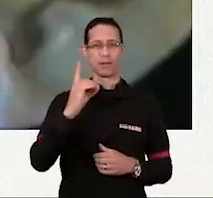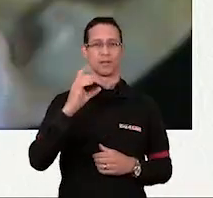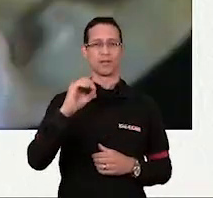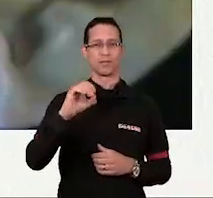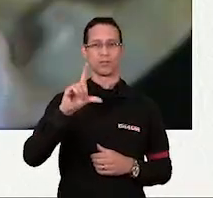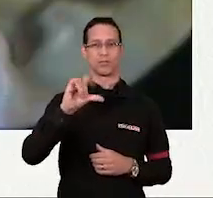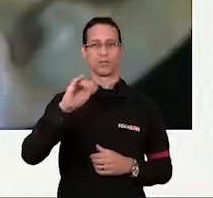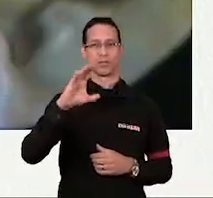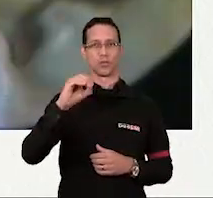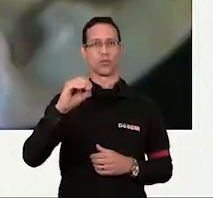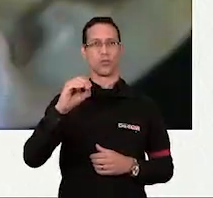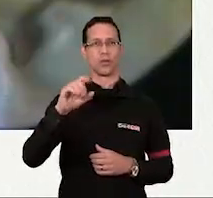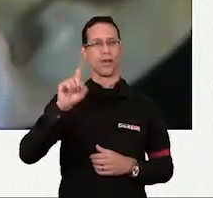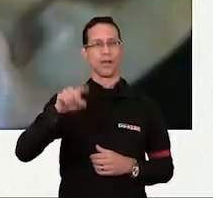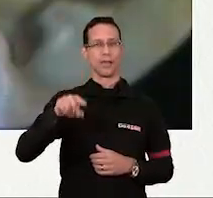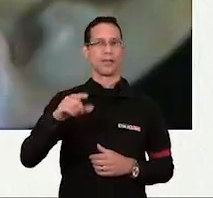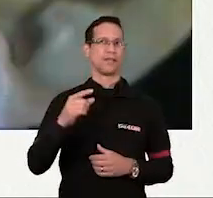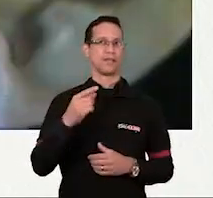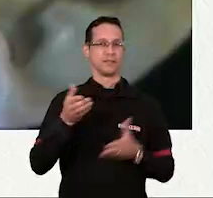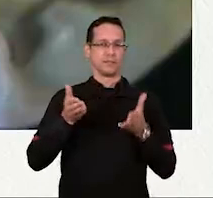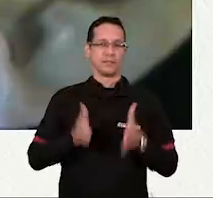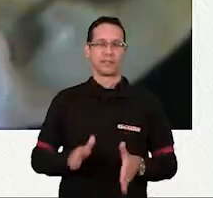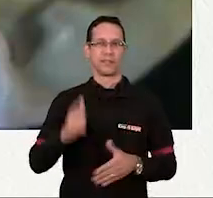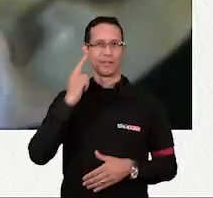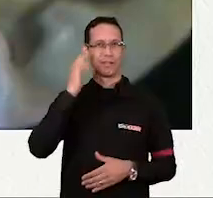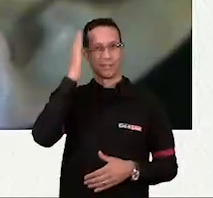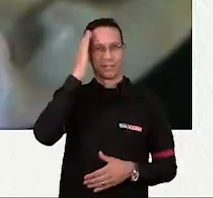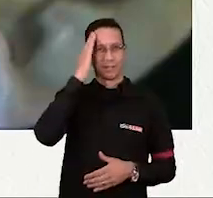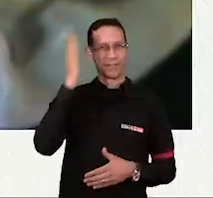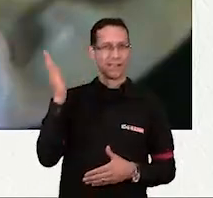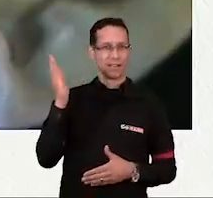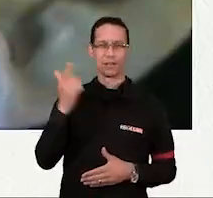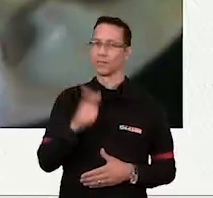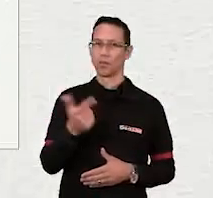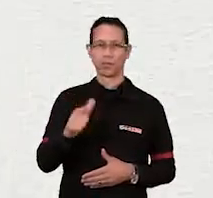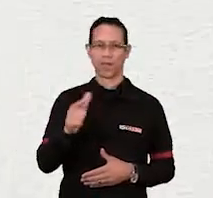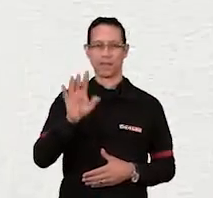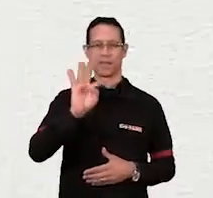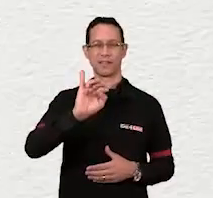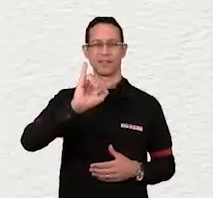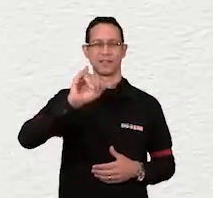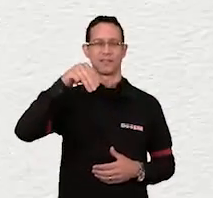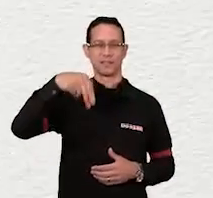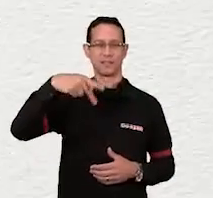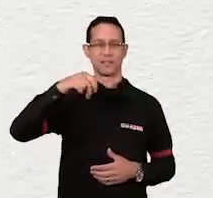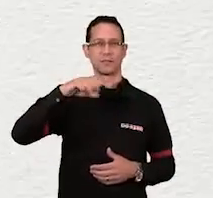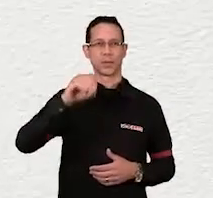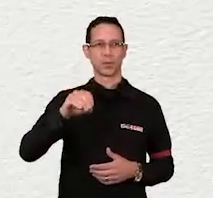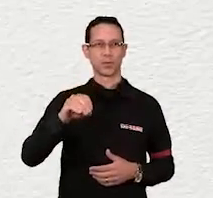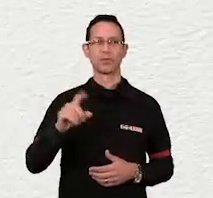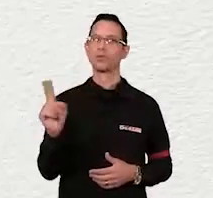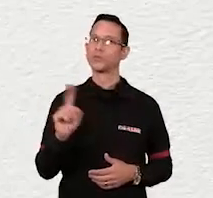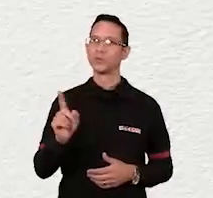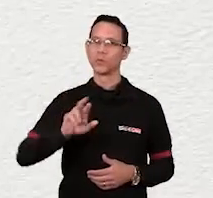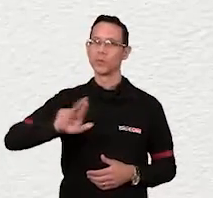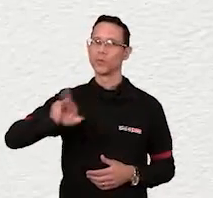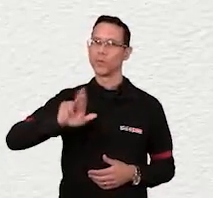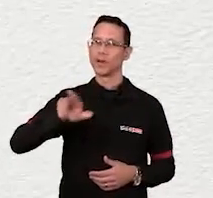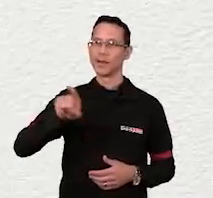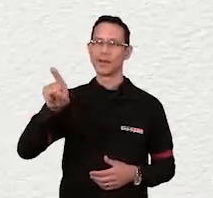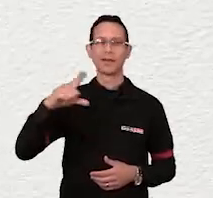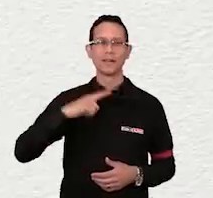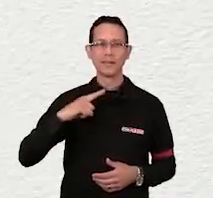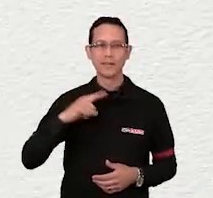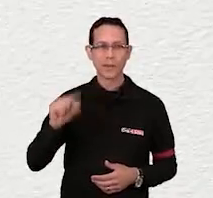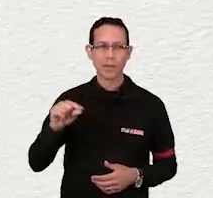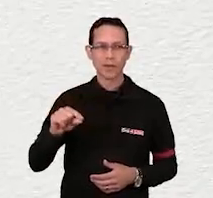ele não tinha tímpano, ele só tinha isso. E você lava, a impressão que tem é que aquilo ali é um pus que está aderido. E você vê que não, que na verdade o que tem